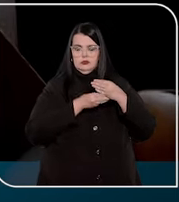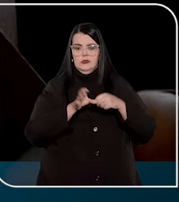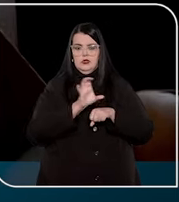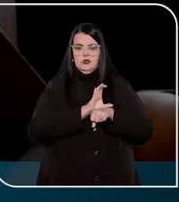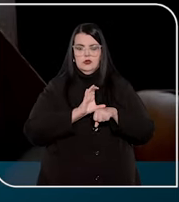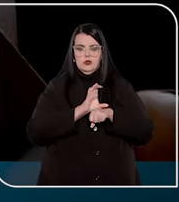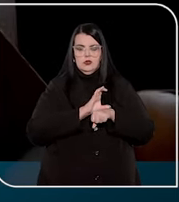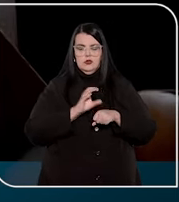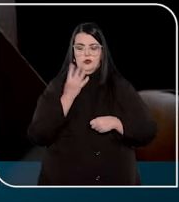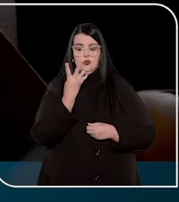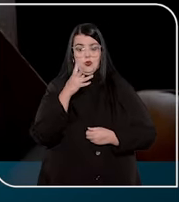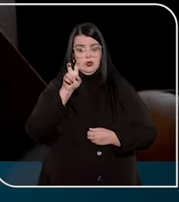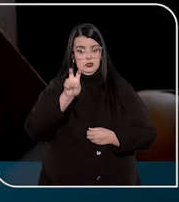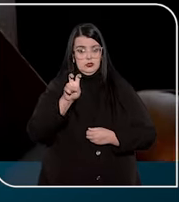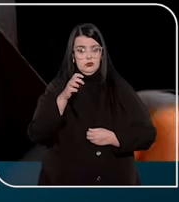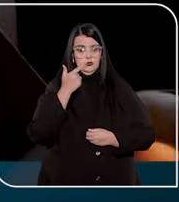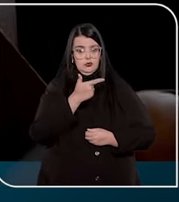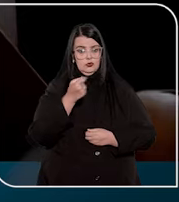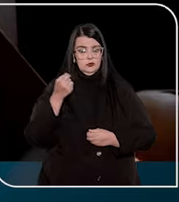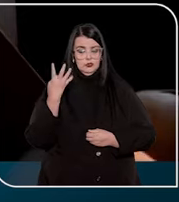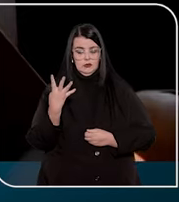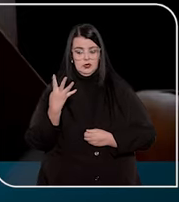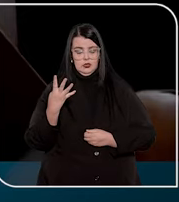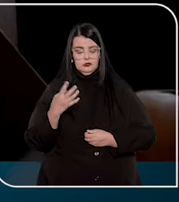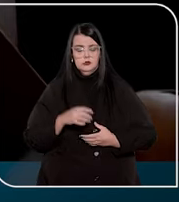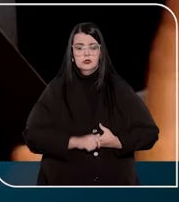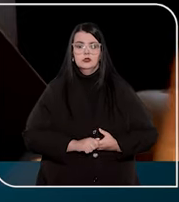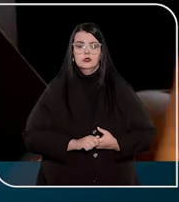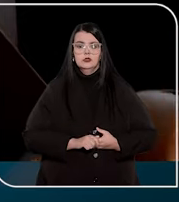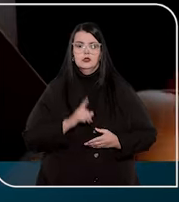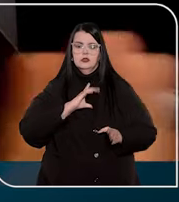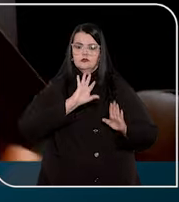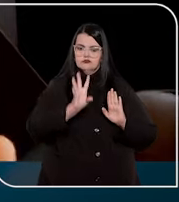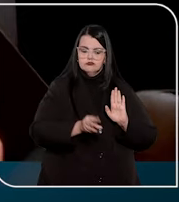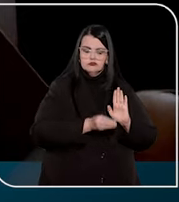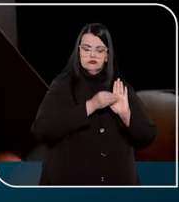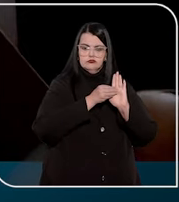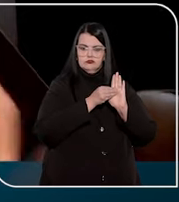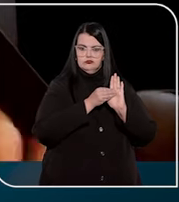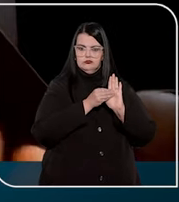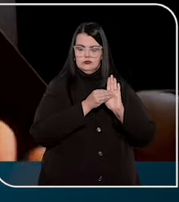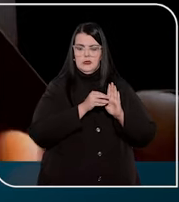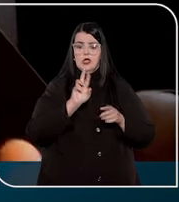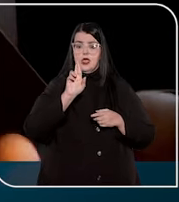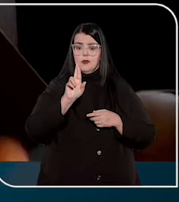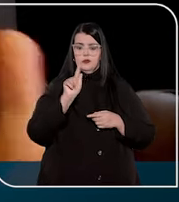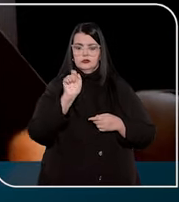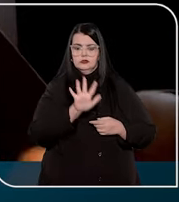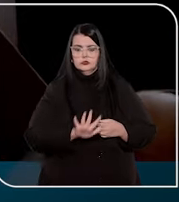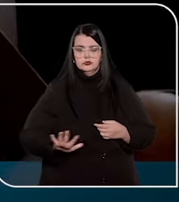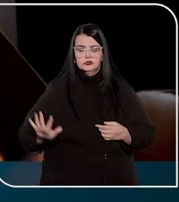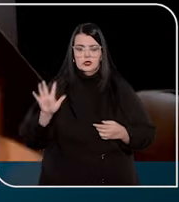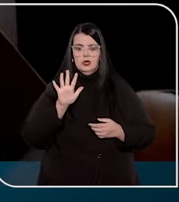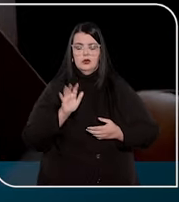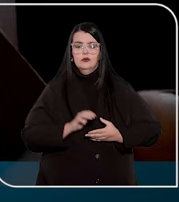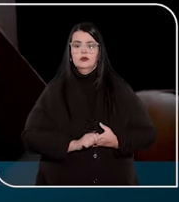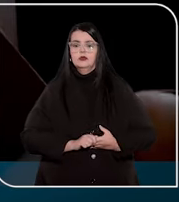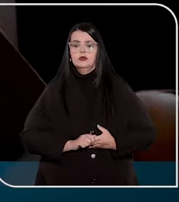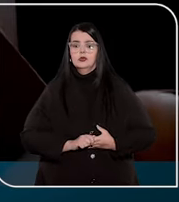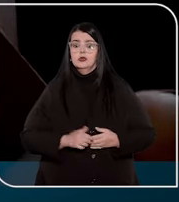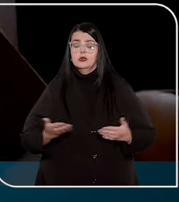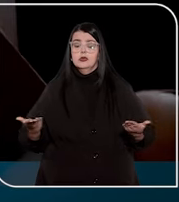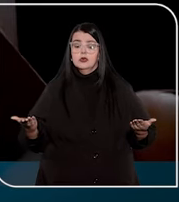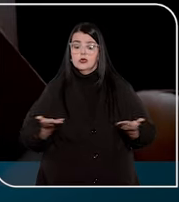número 45 de 2004, foi implementada a repercussão geral. O que é então a repercussão geral? E agora eu chego no que